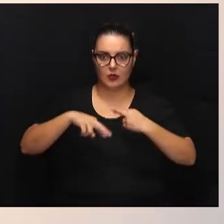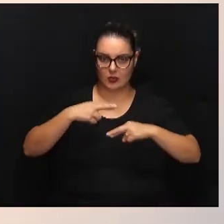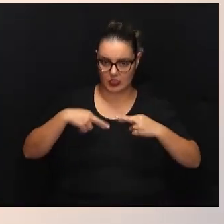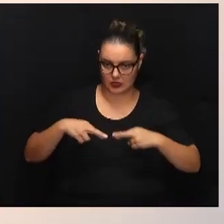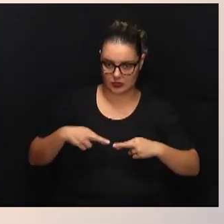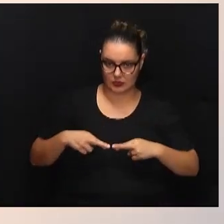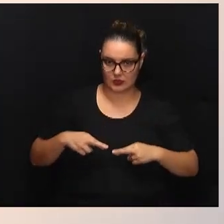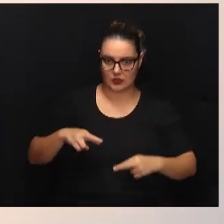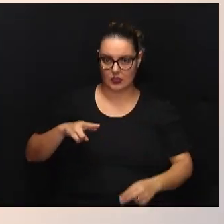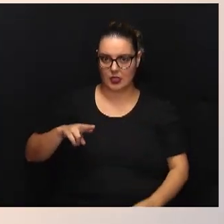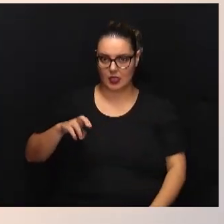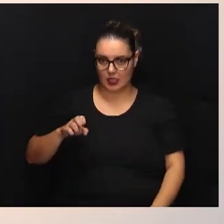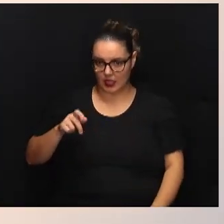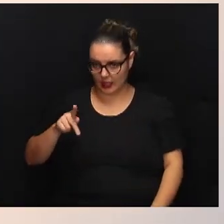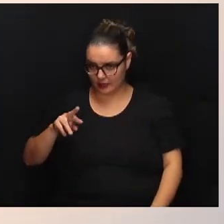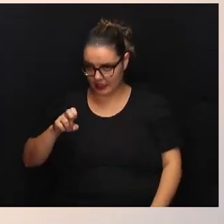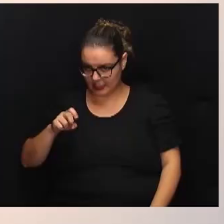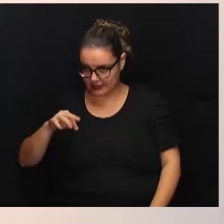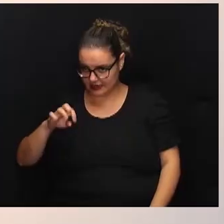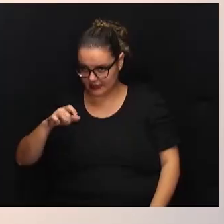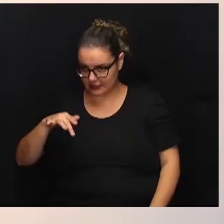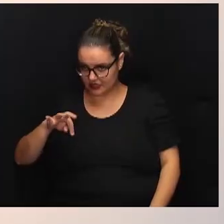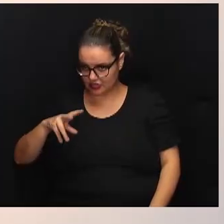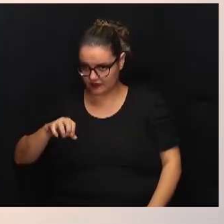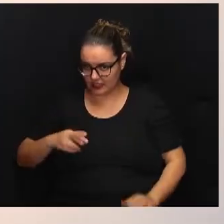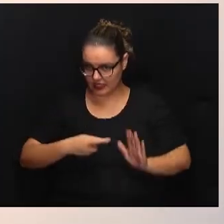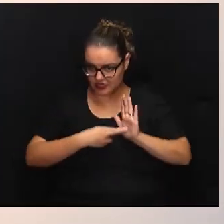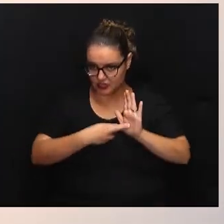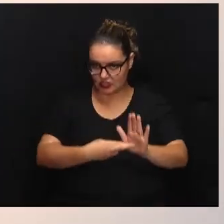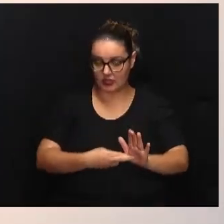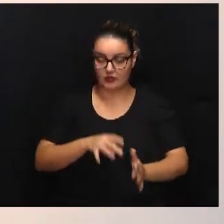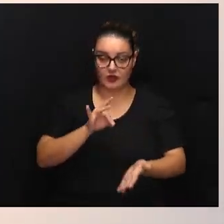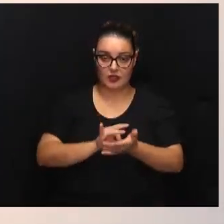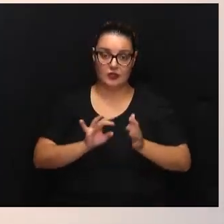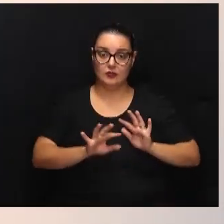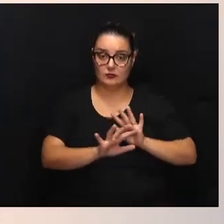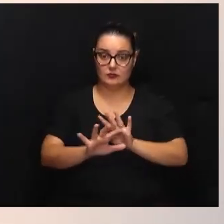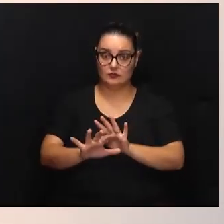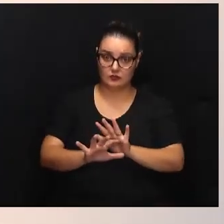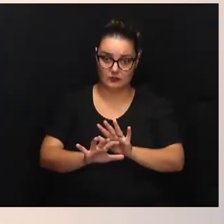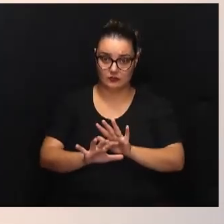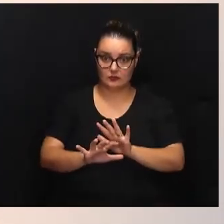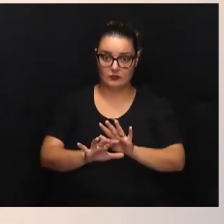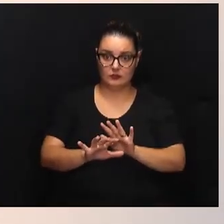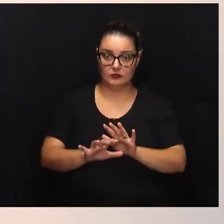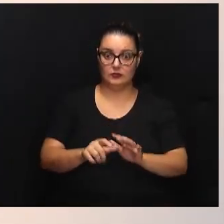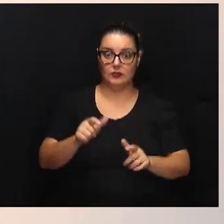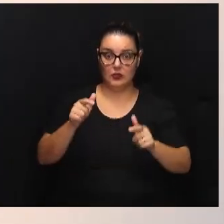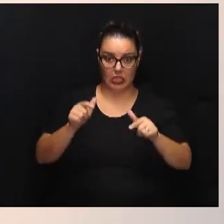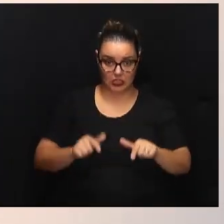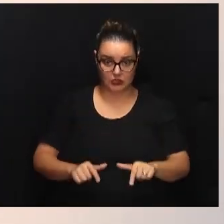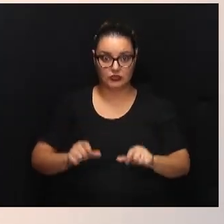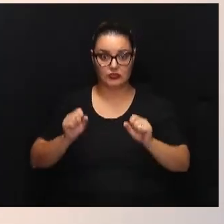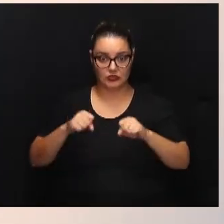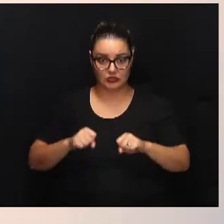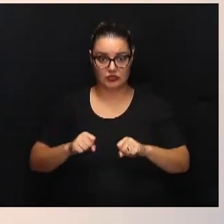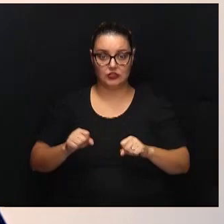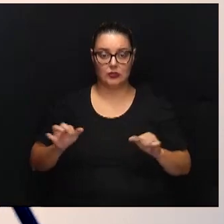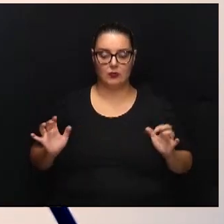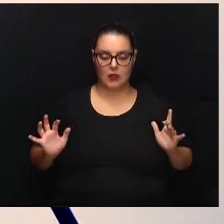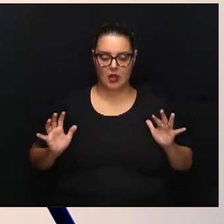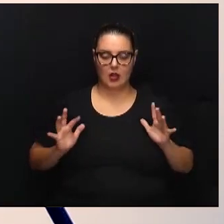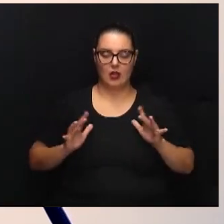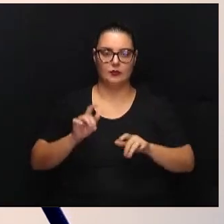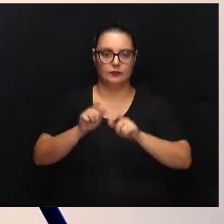É verdade que as paradas elas são meios, sim, de aglutinar pessoas, trazer pessoas para perto, mas também